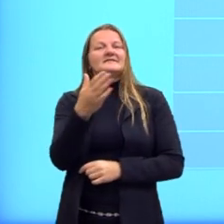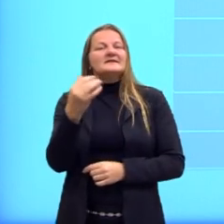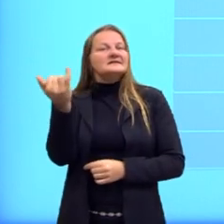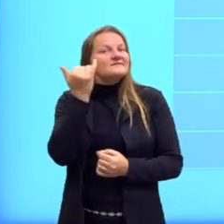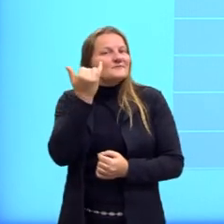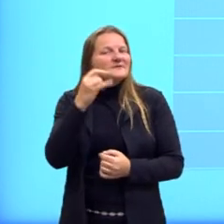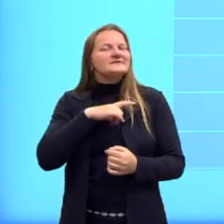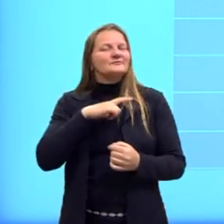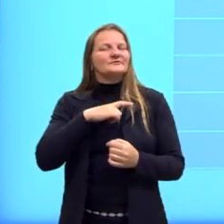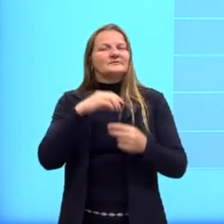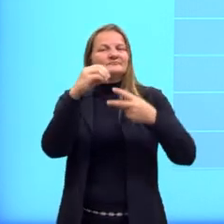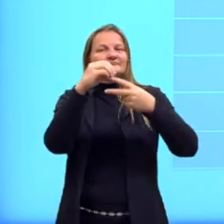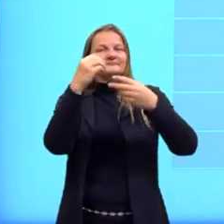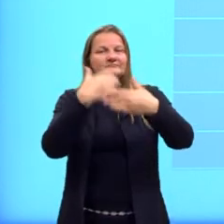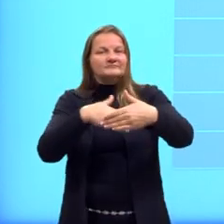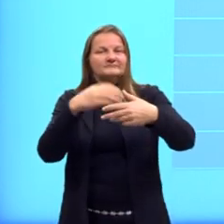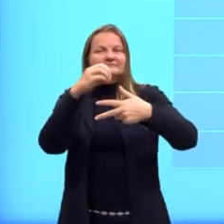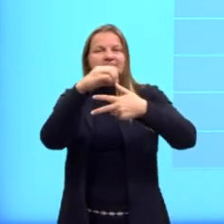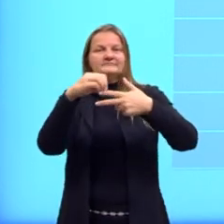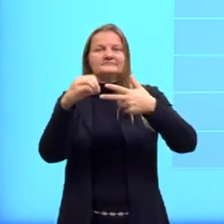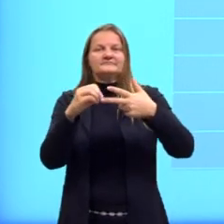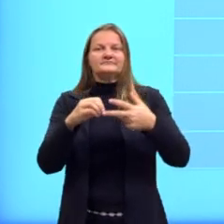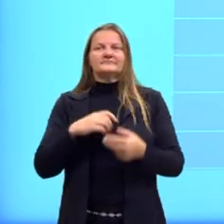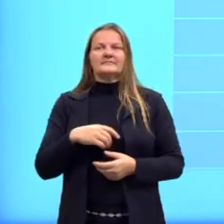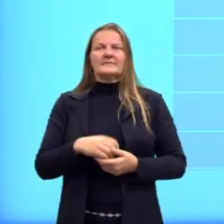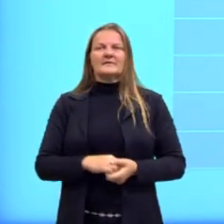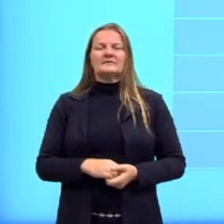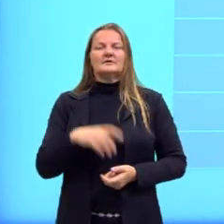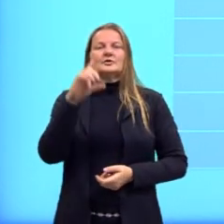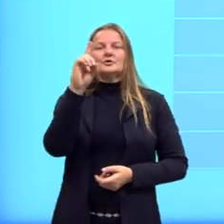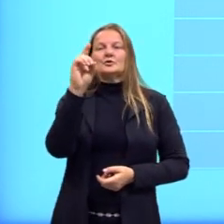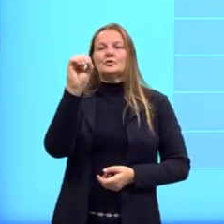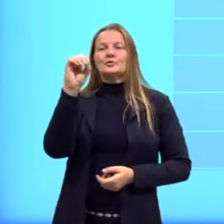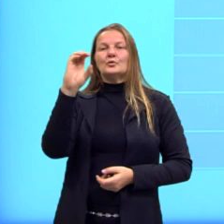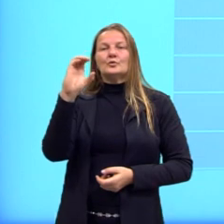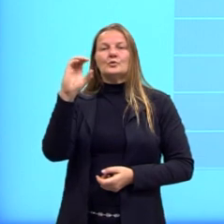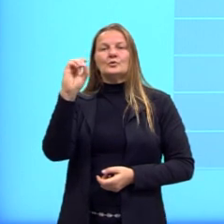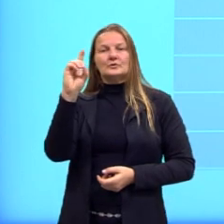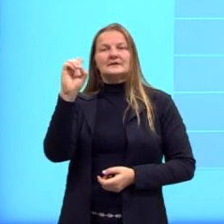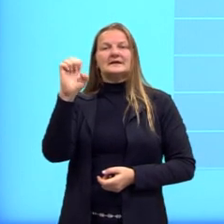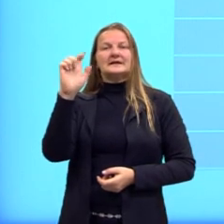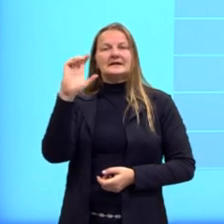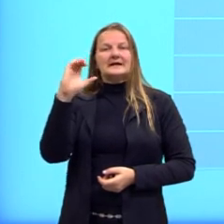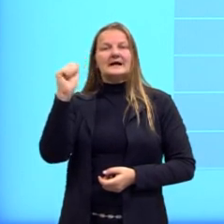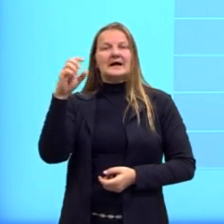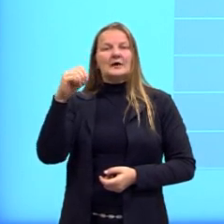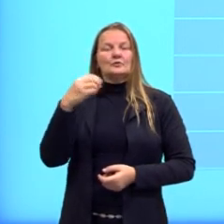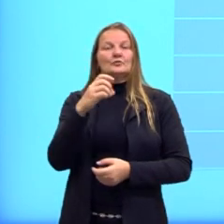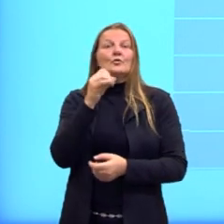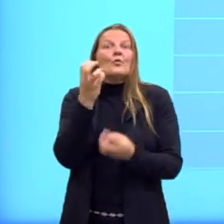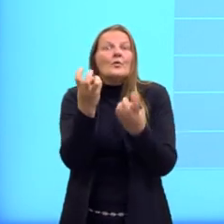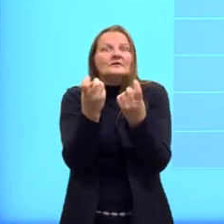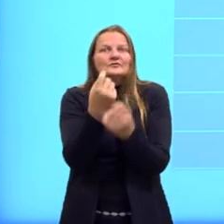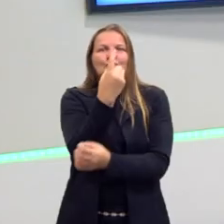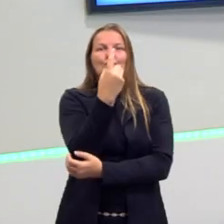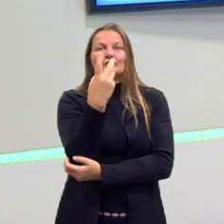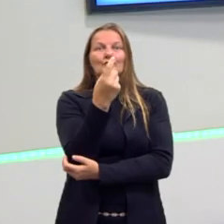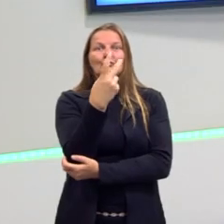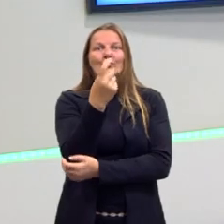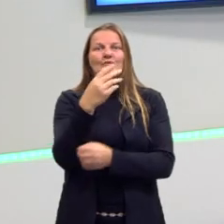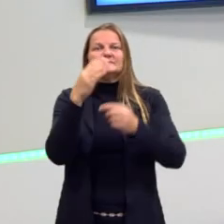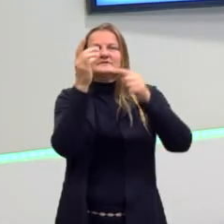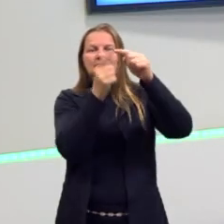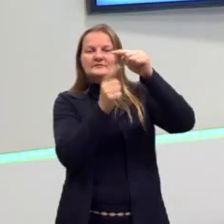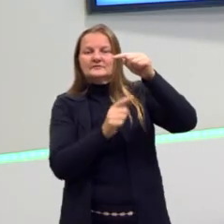informação a nós vamos trabalhar com um dodecágono e o dodecágono tem 12 lados tá